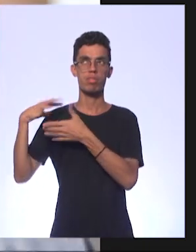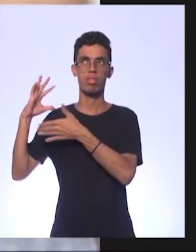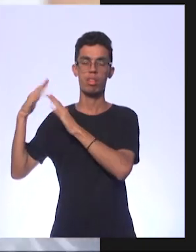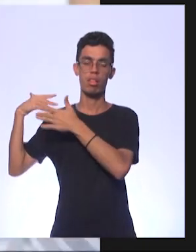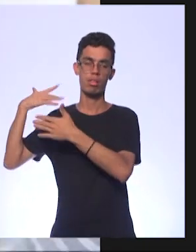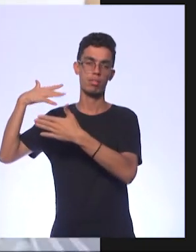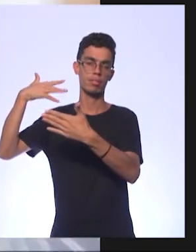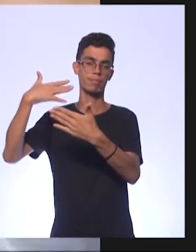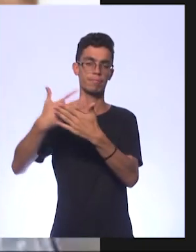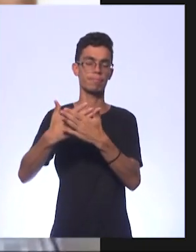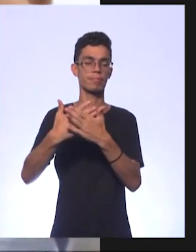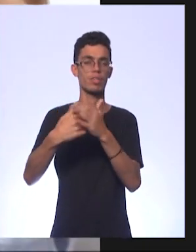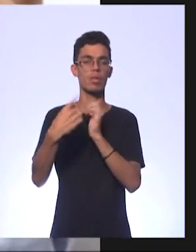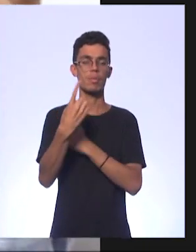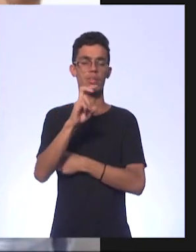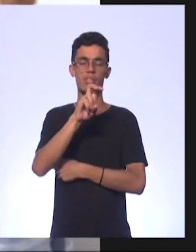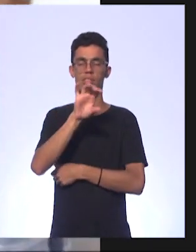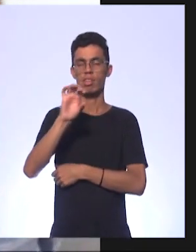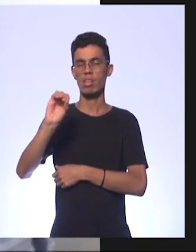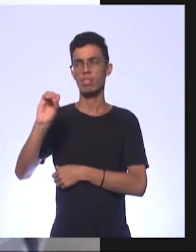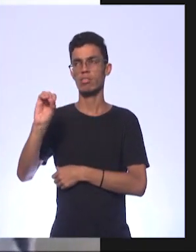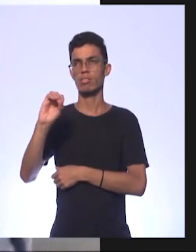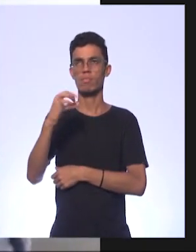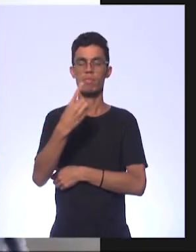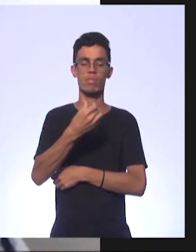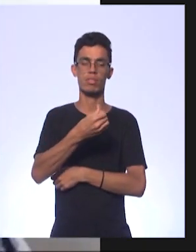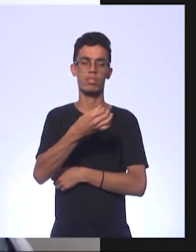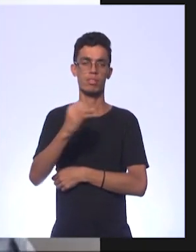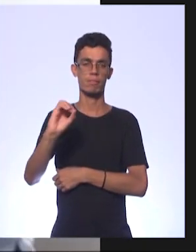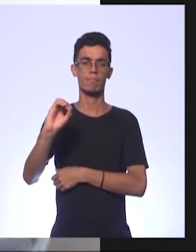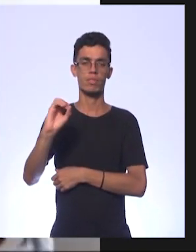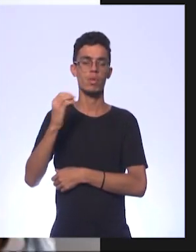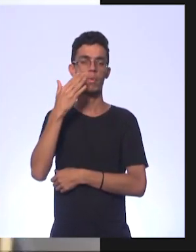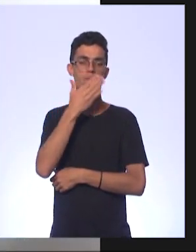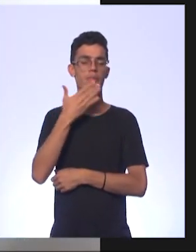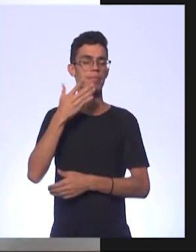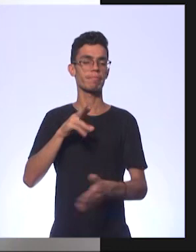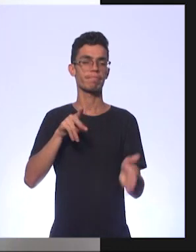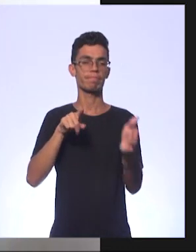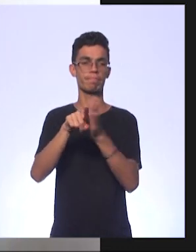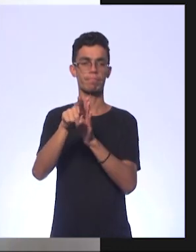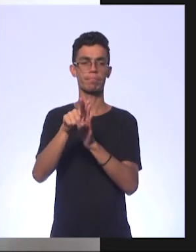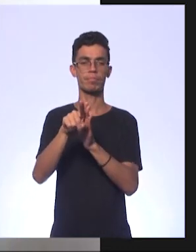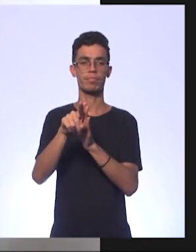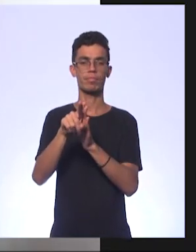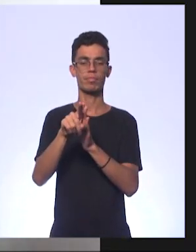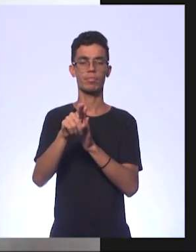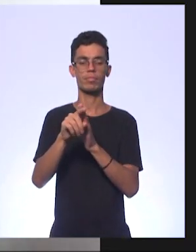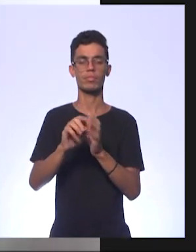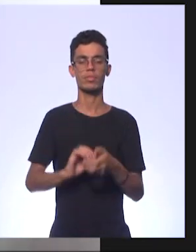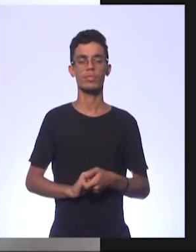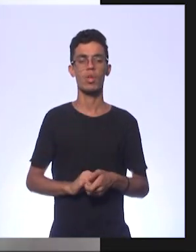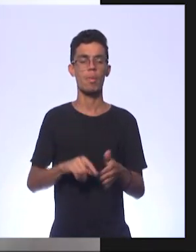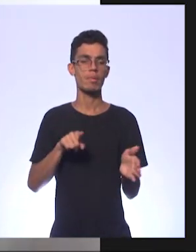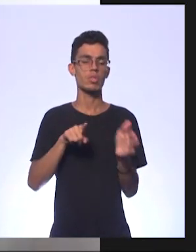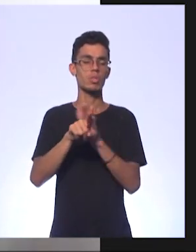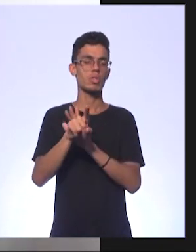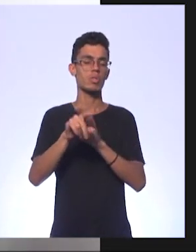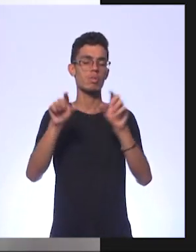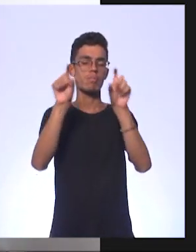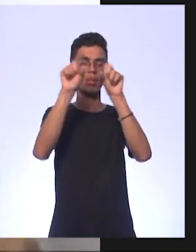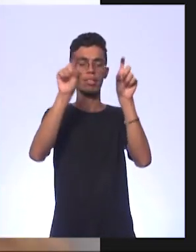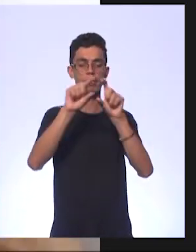tanto a princípios de 1600. O que é uma pergunta multiestrutural? Vários